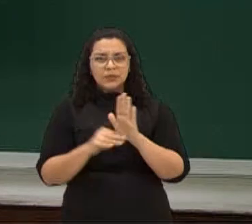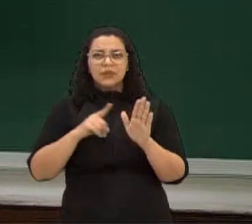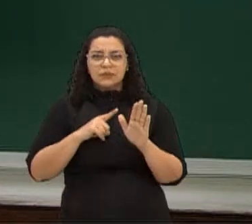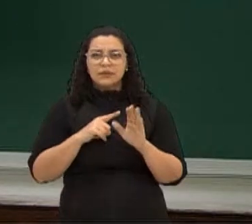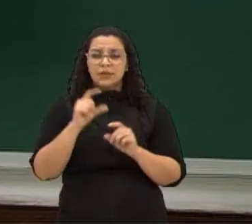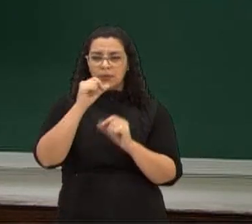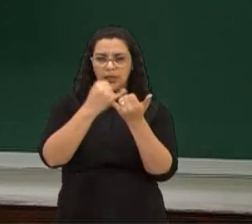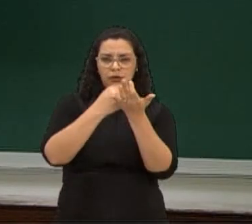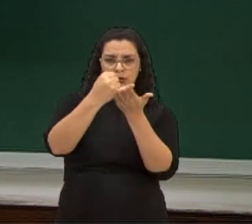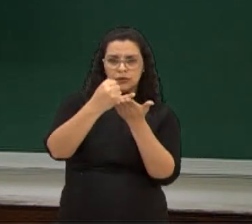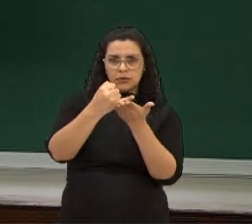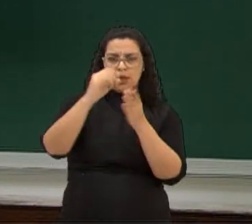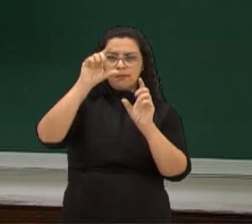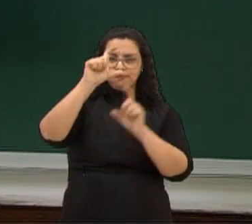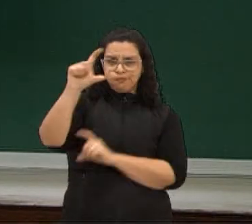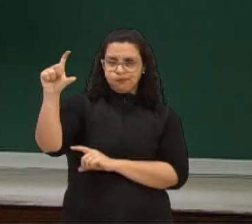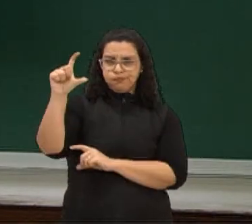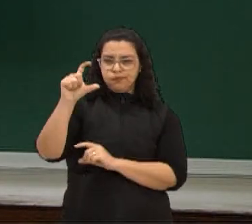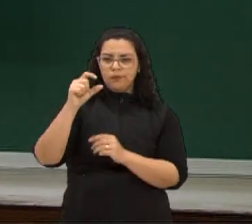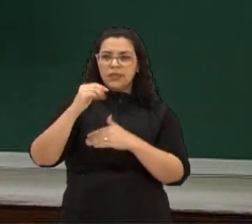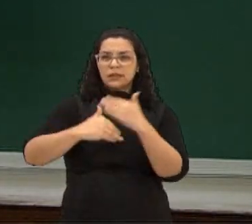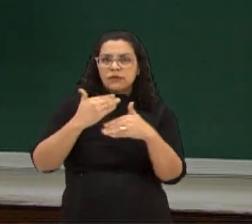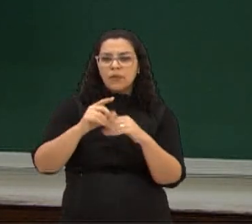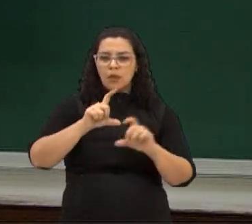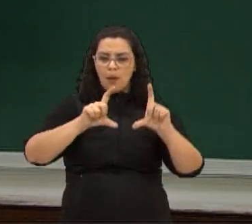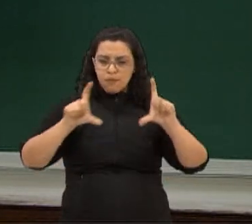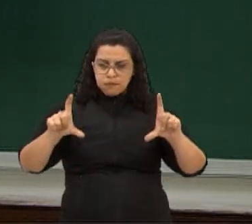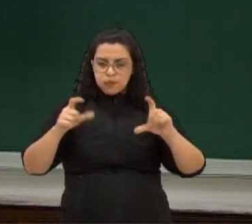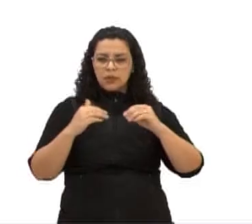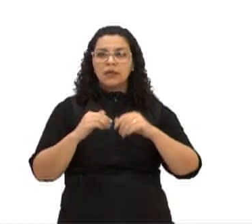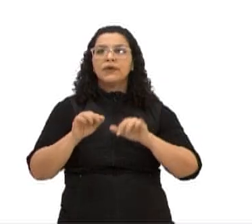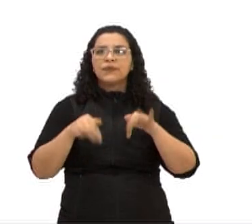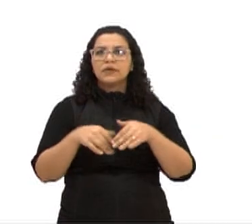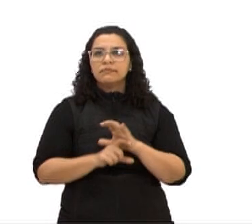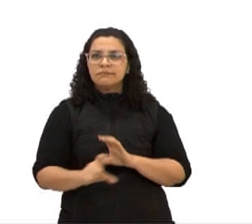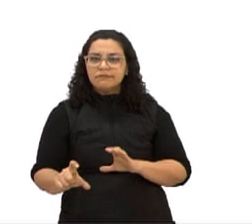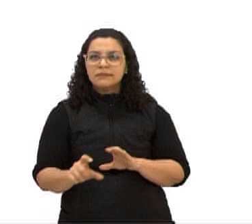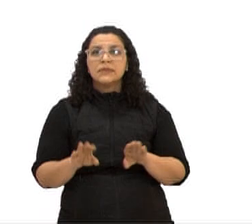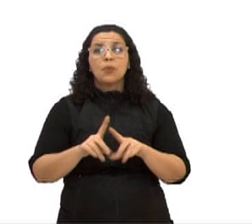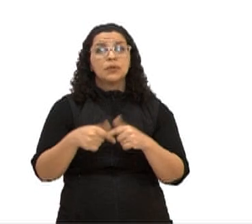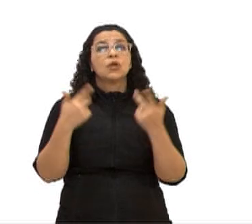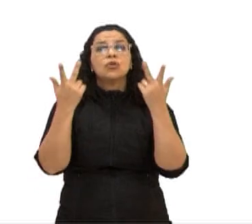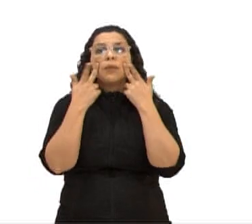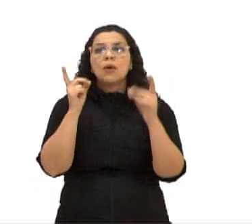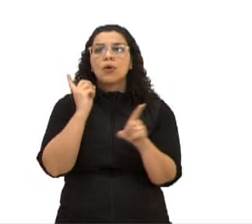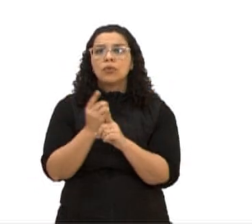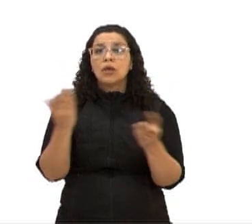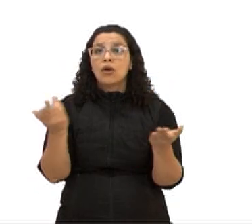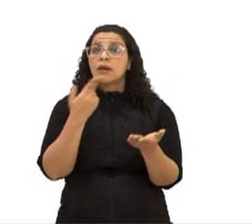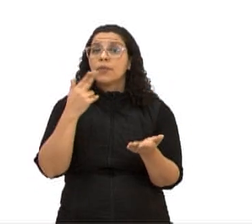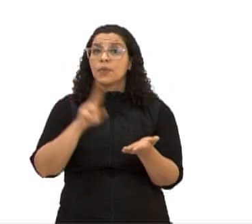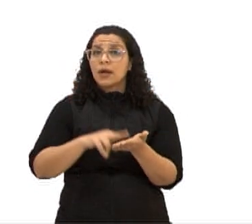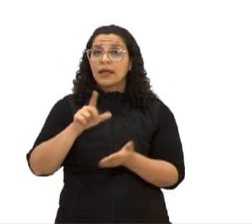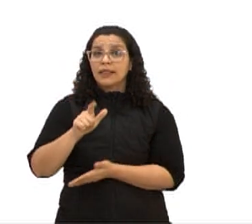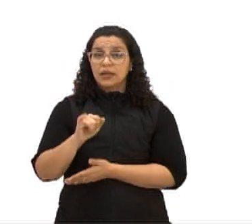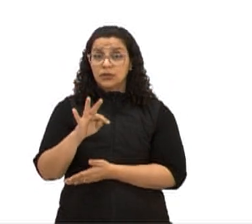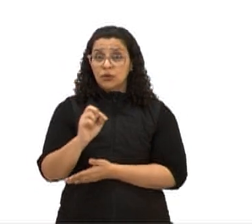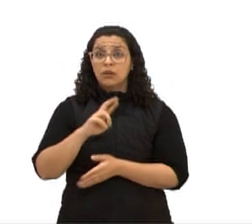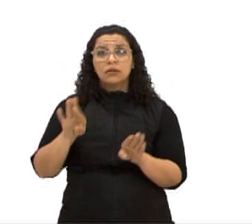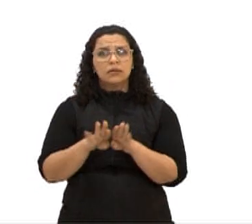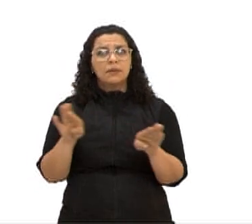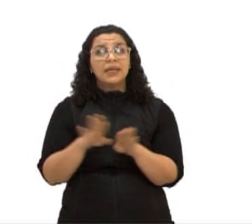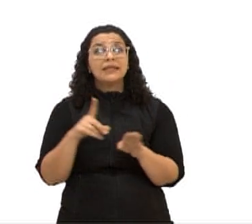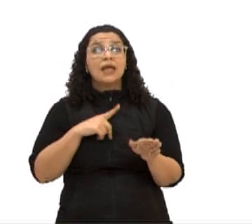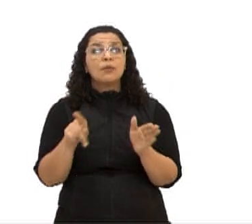Seus argumentos serão colocados ali, ok? É comum encontrarmos em uma carta do leitor